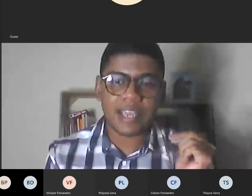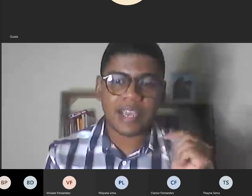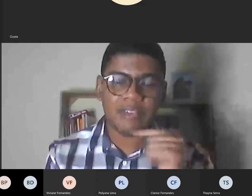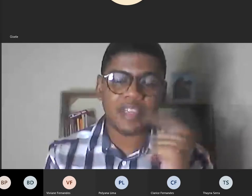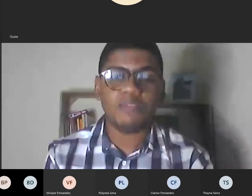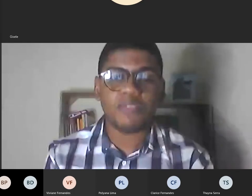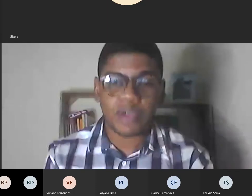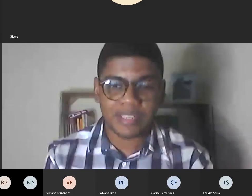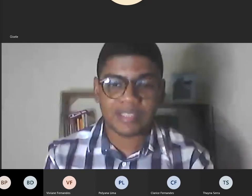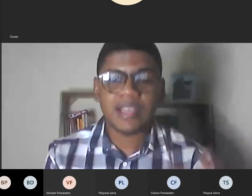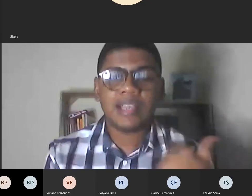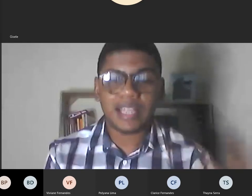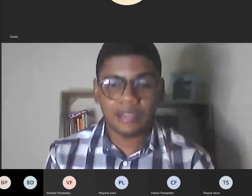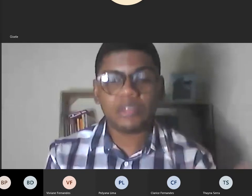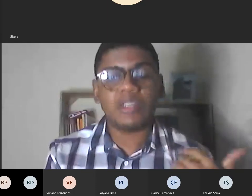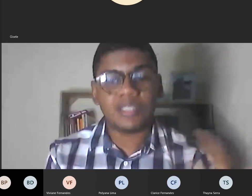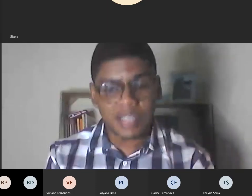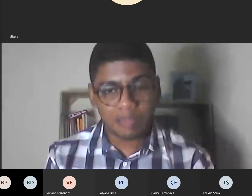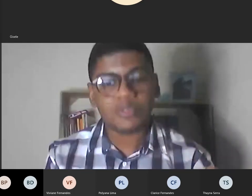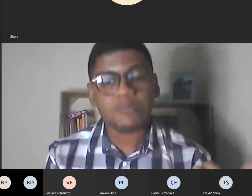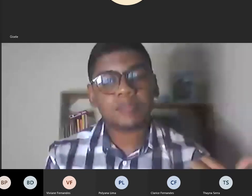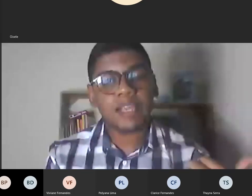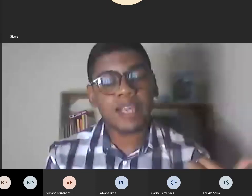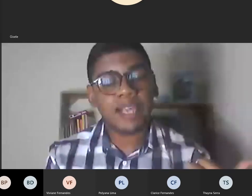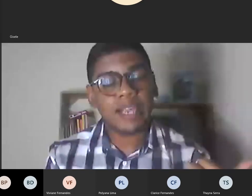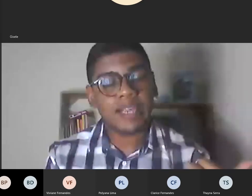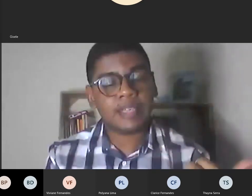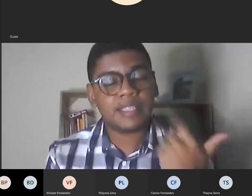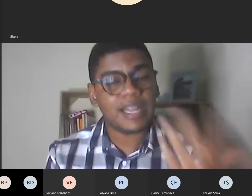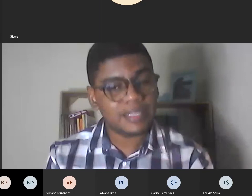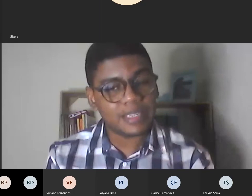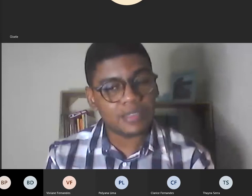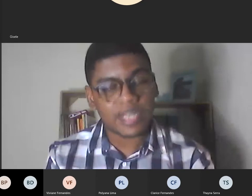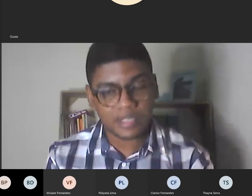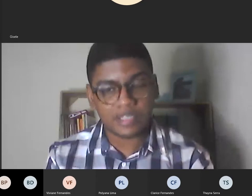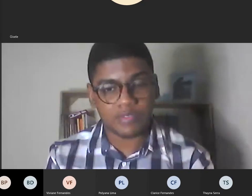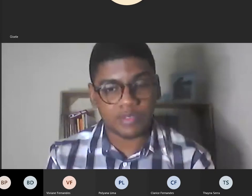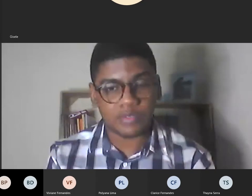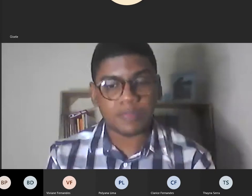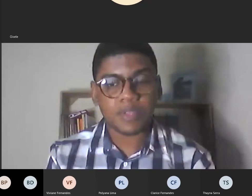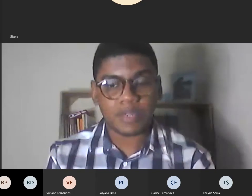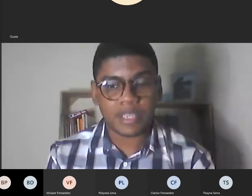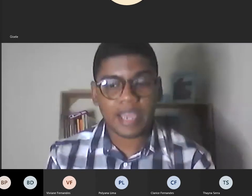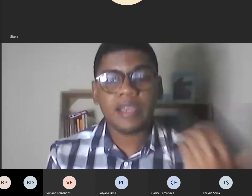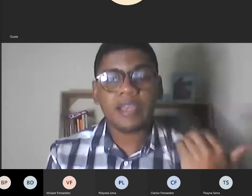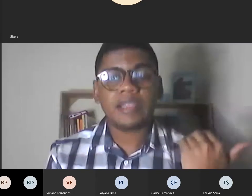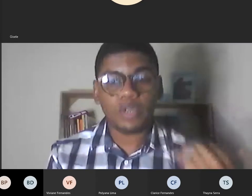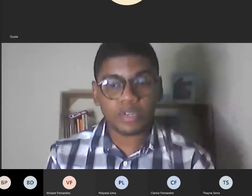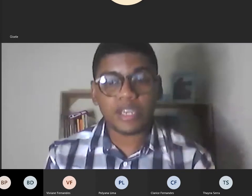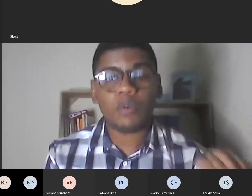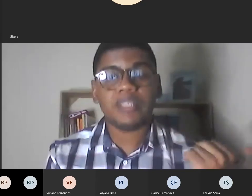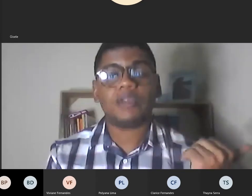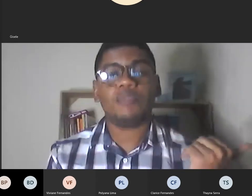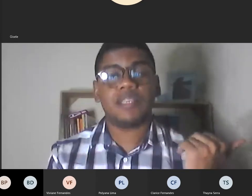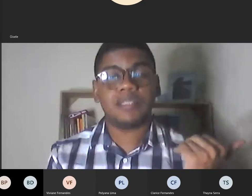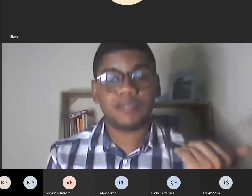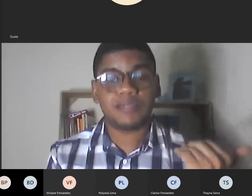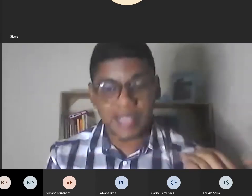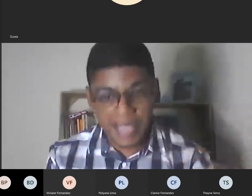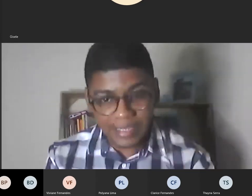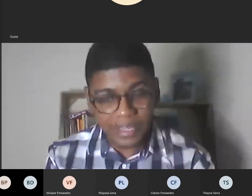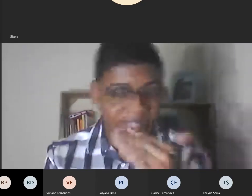para vocês a versão voz daquilo que nós estamos sinalizando nesses vídeos, ok? Então, hoje eu queria começar